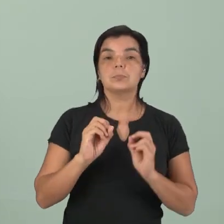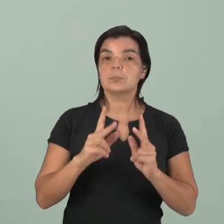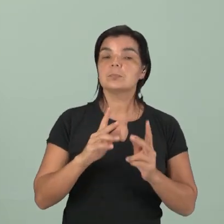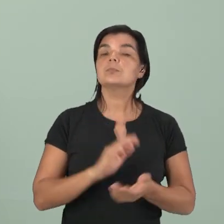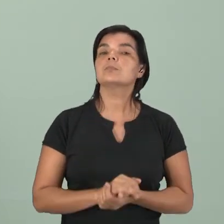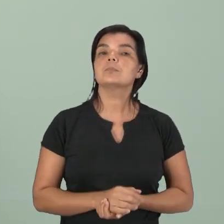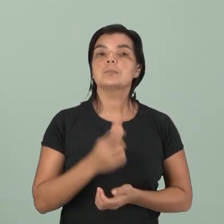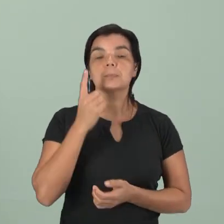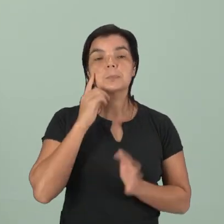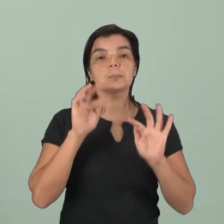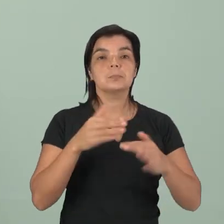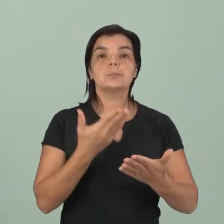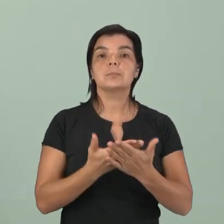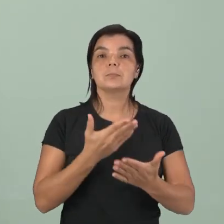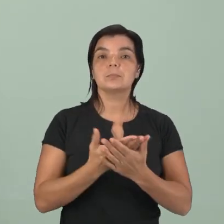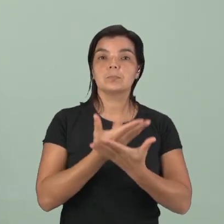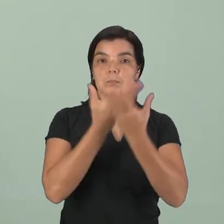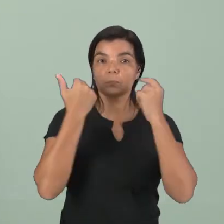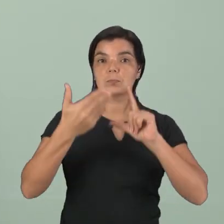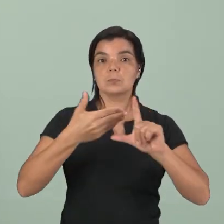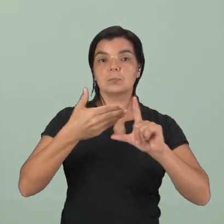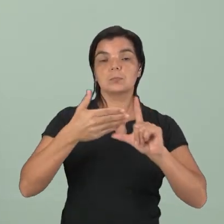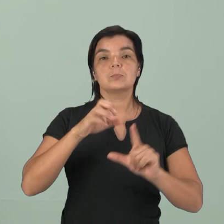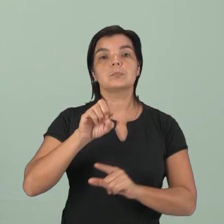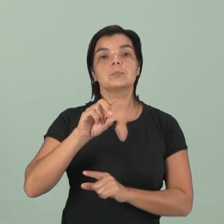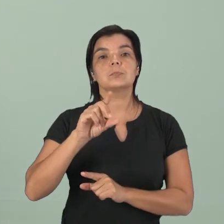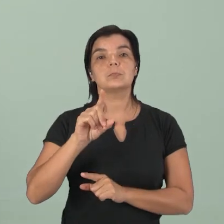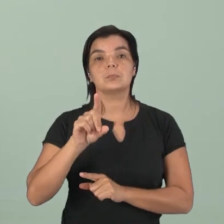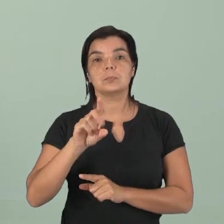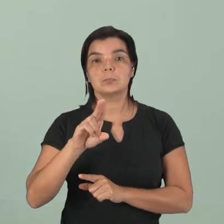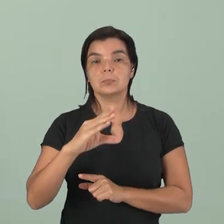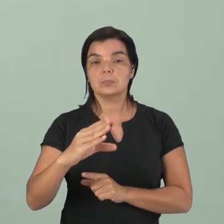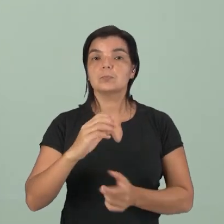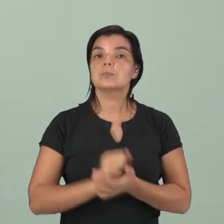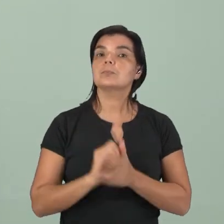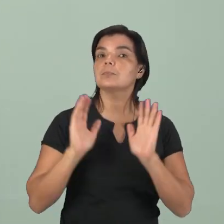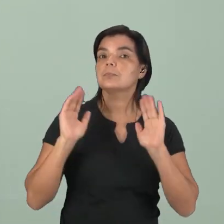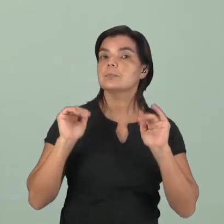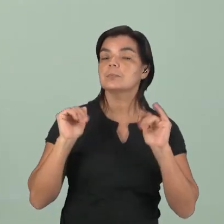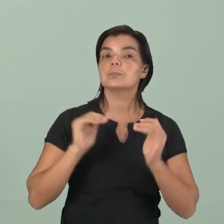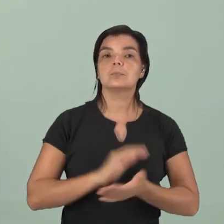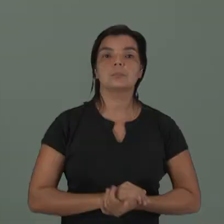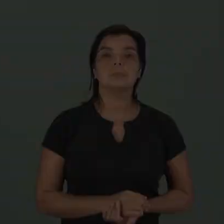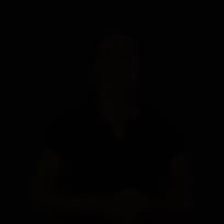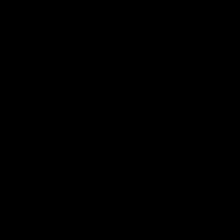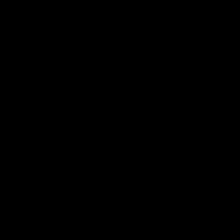Então a gente fecha nossa aula por aqui. Não esqueça de entrar na plataforma Duque e até mais.